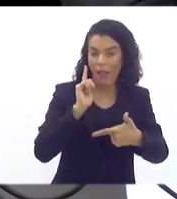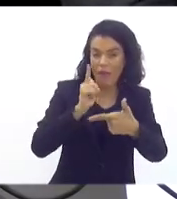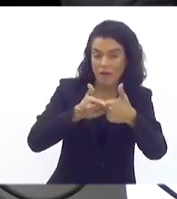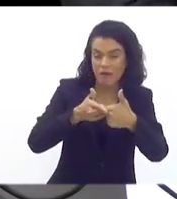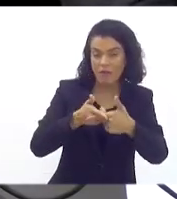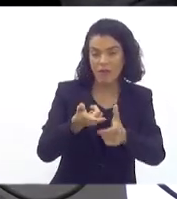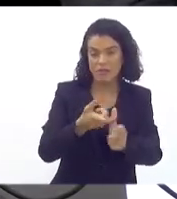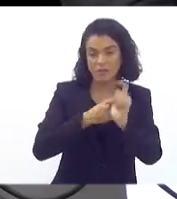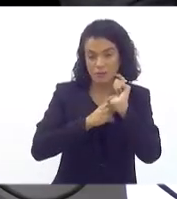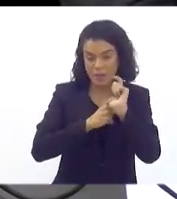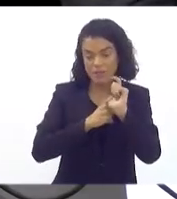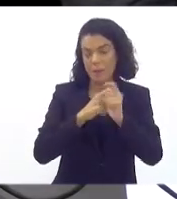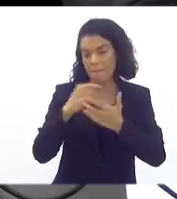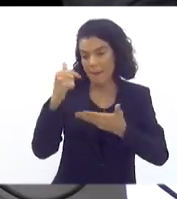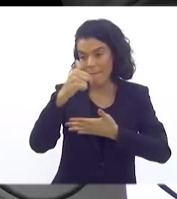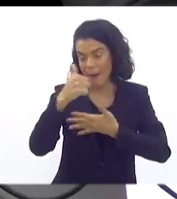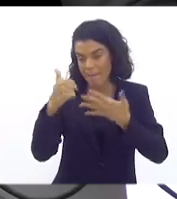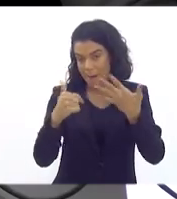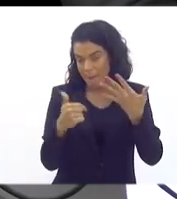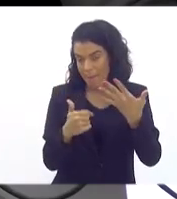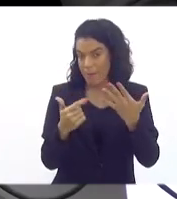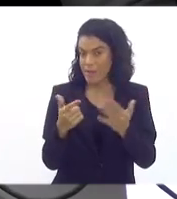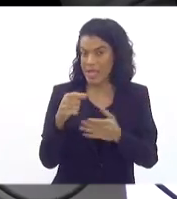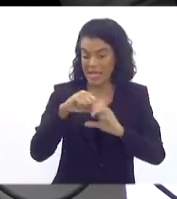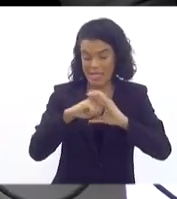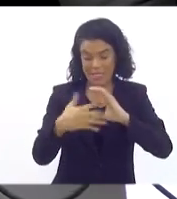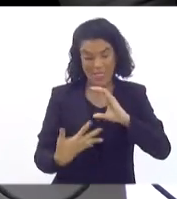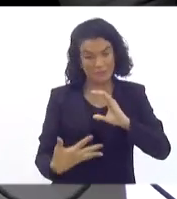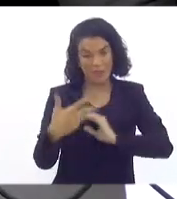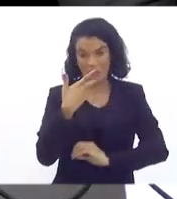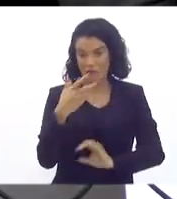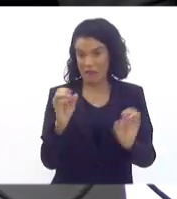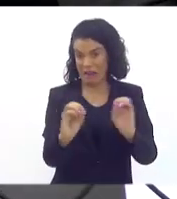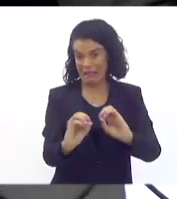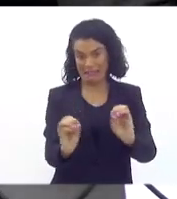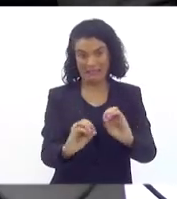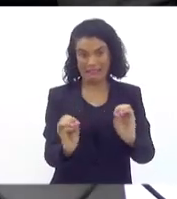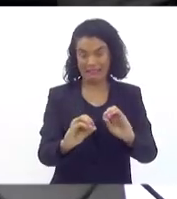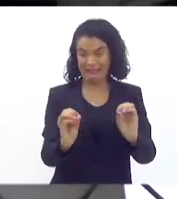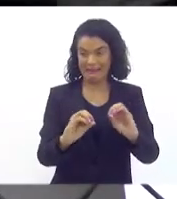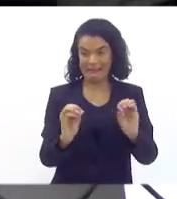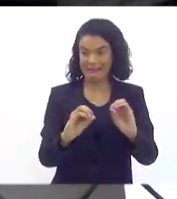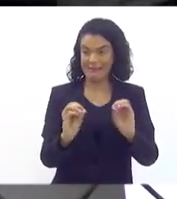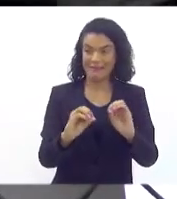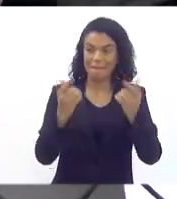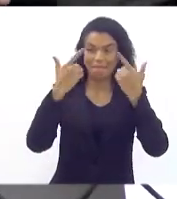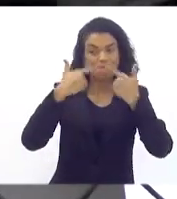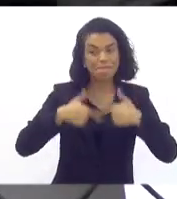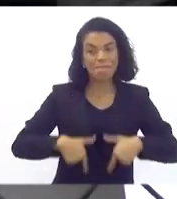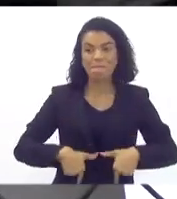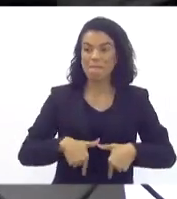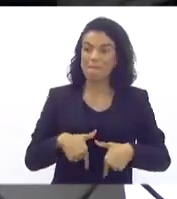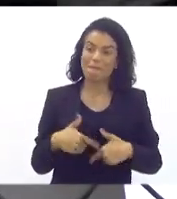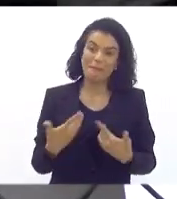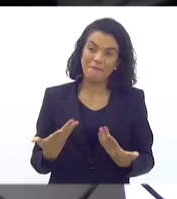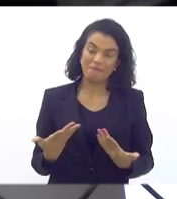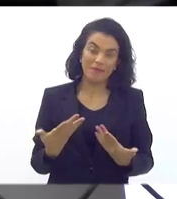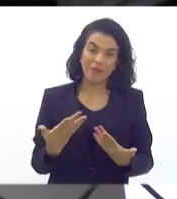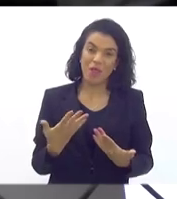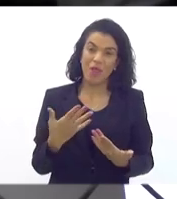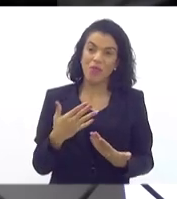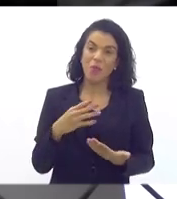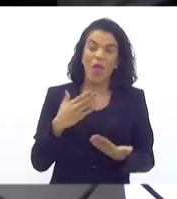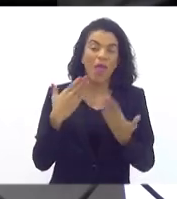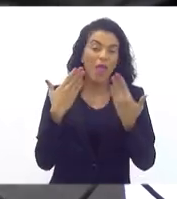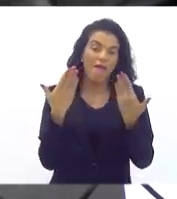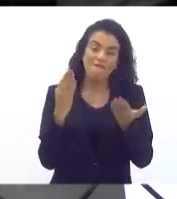suspensão aí nesse aspecto Eu não disse que ela não tem nenhum isso eu não posso falar que seria uma seria uma juro